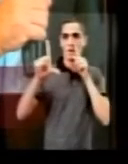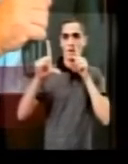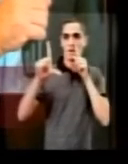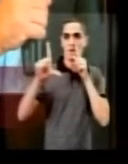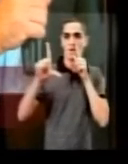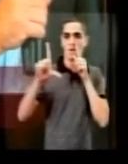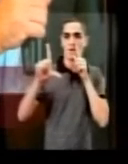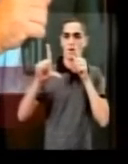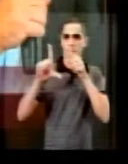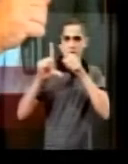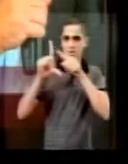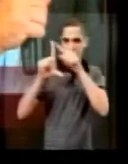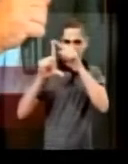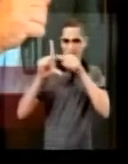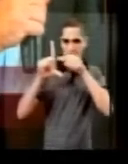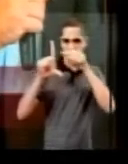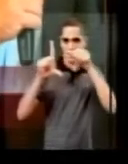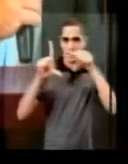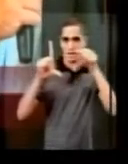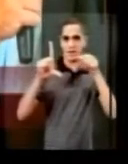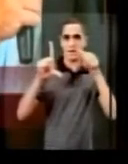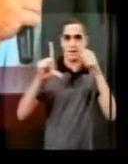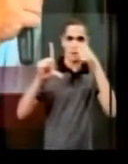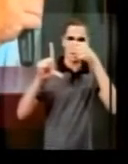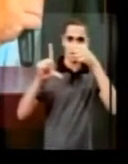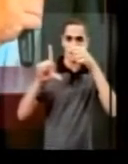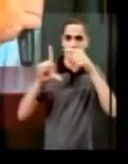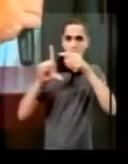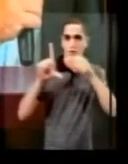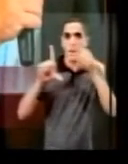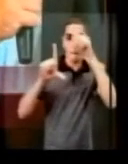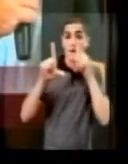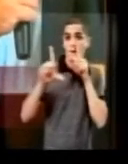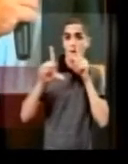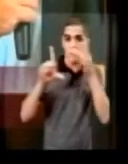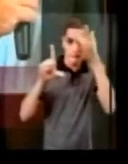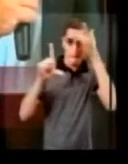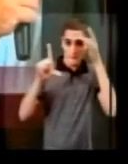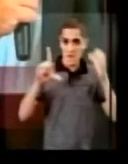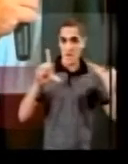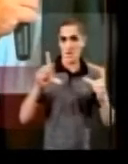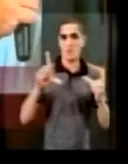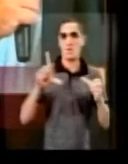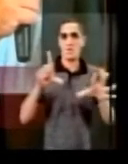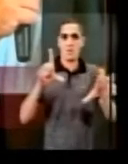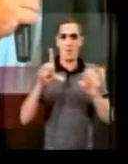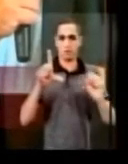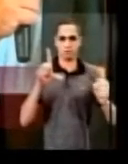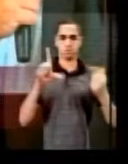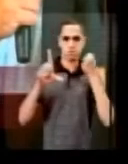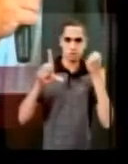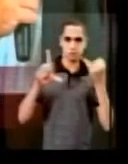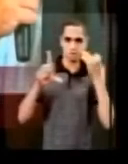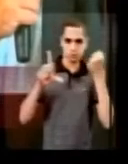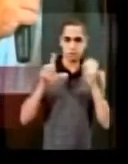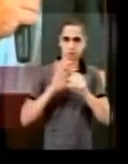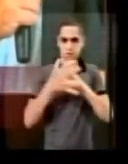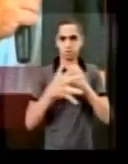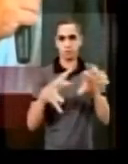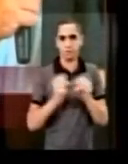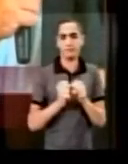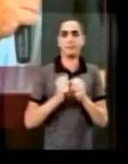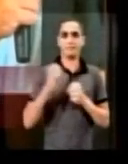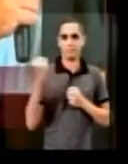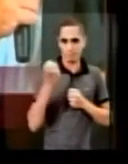respiratória aguda grave. Então, esse número aí corresponde ao